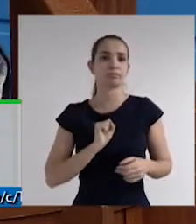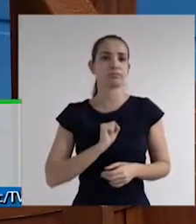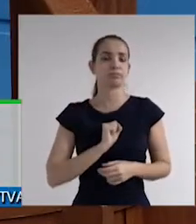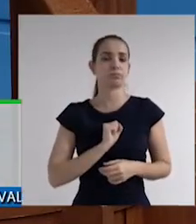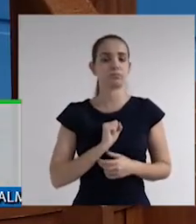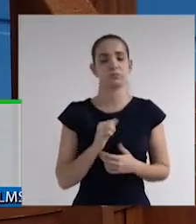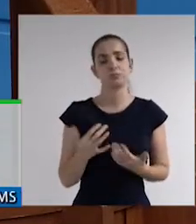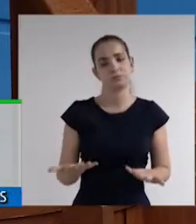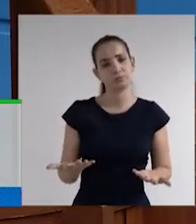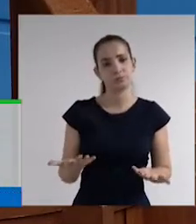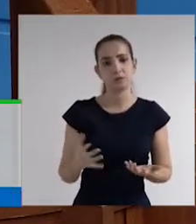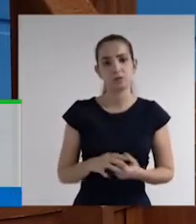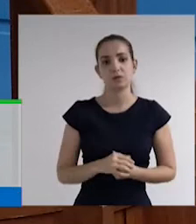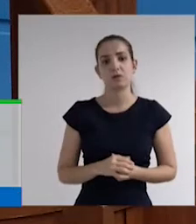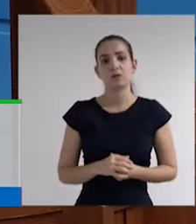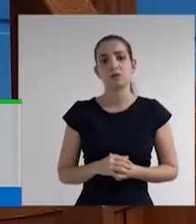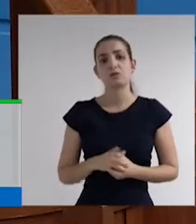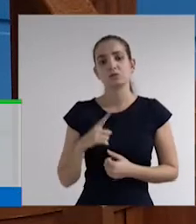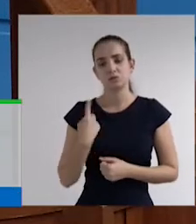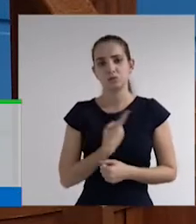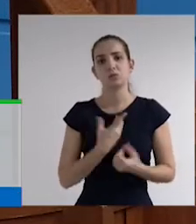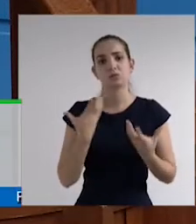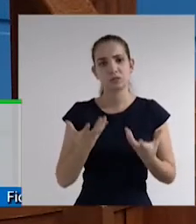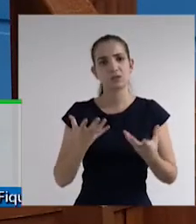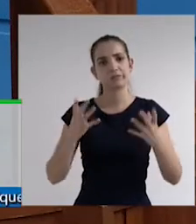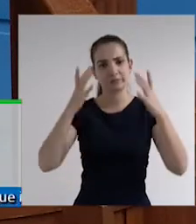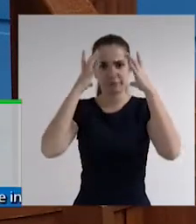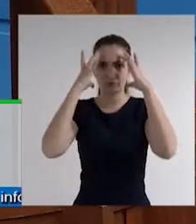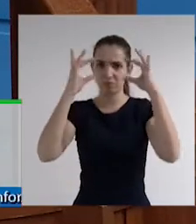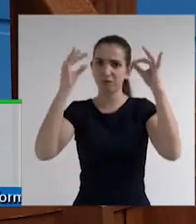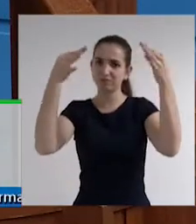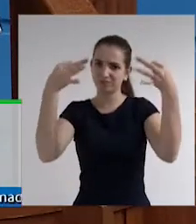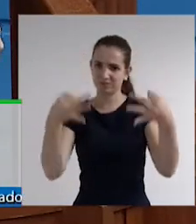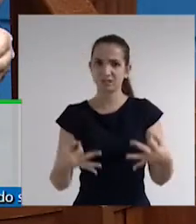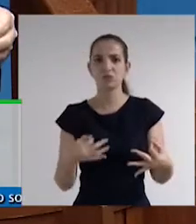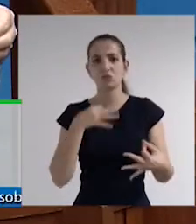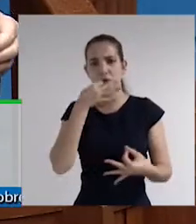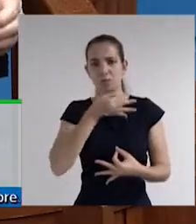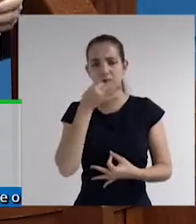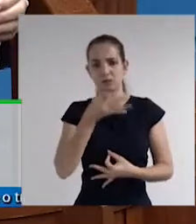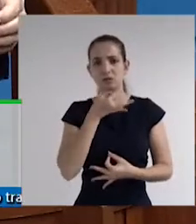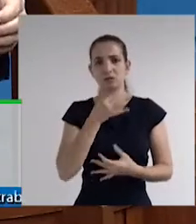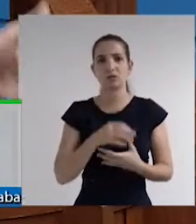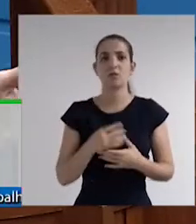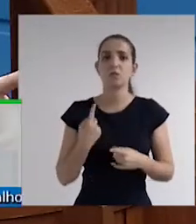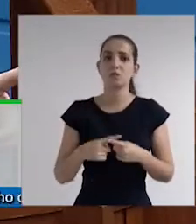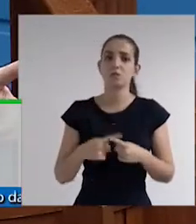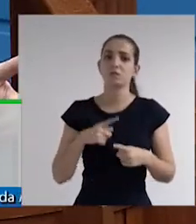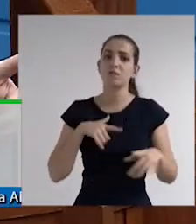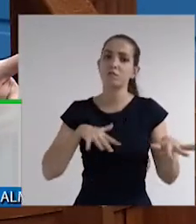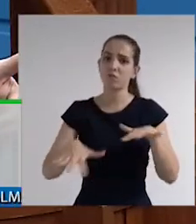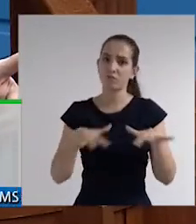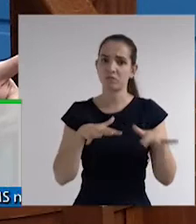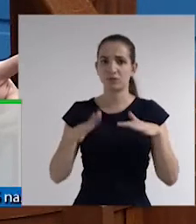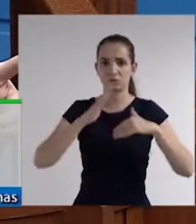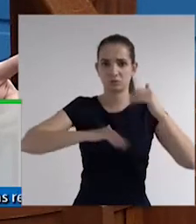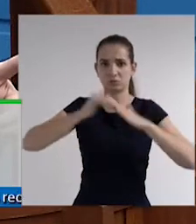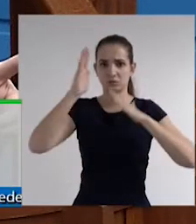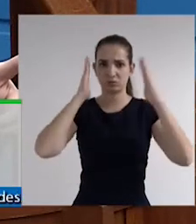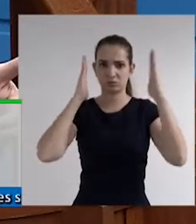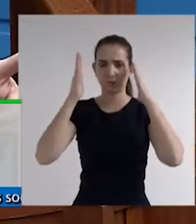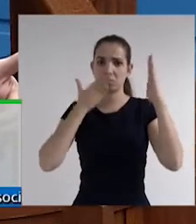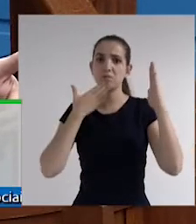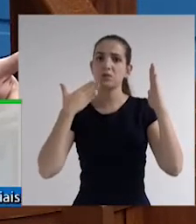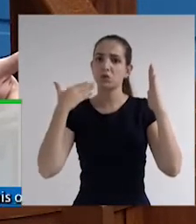O que nós precisamos nesse momento é ter uma posição de estadista para entender que o movimento dos caminhoneiros foi positivo, do ponto de vista